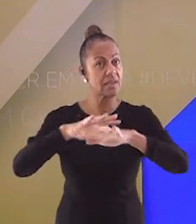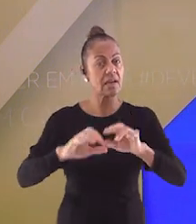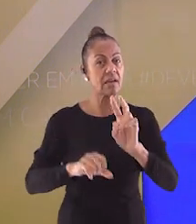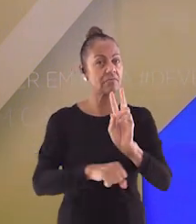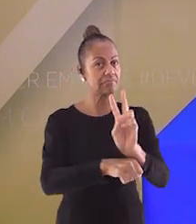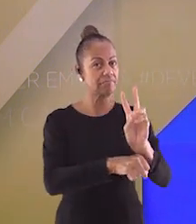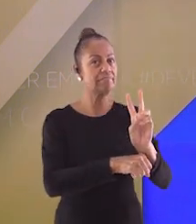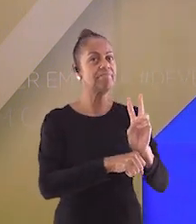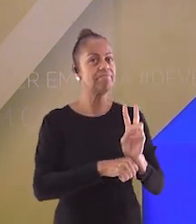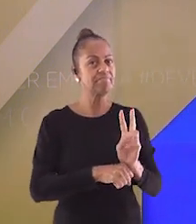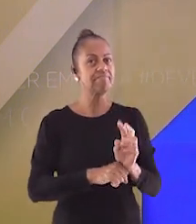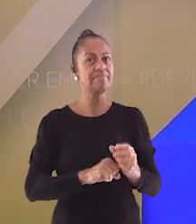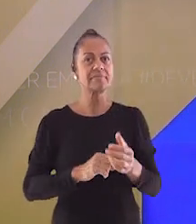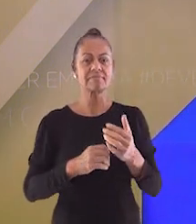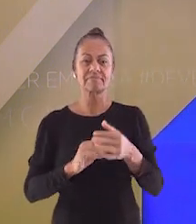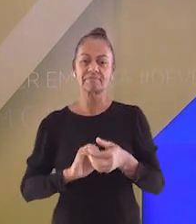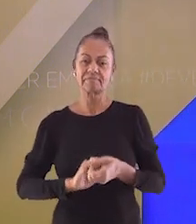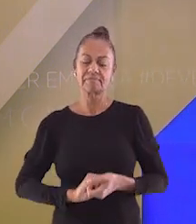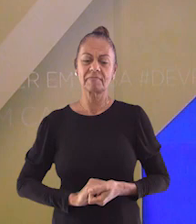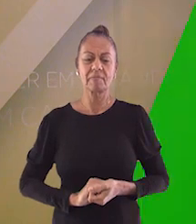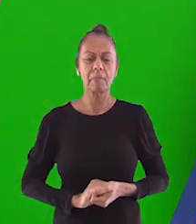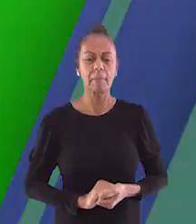obrigado. Obrigada.